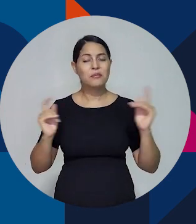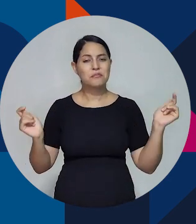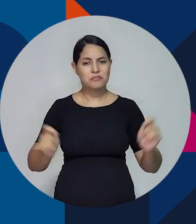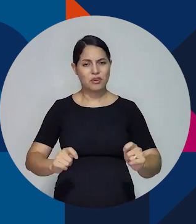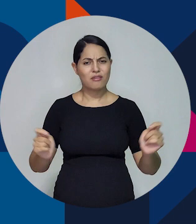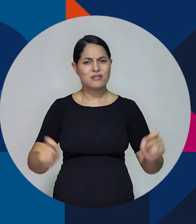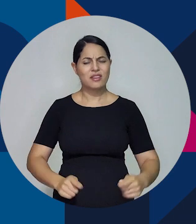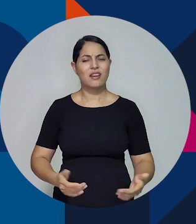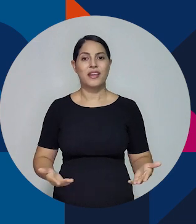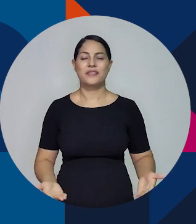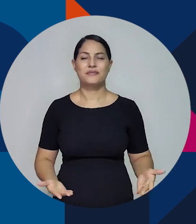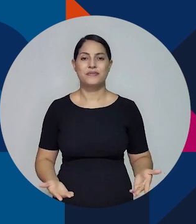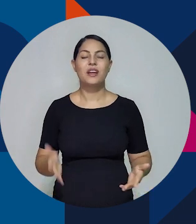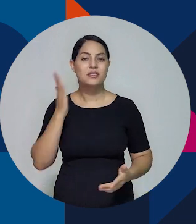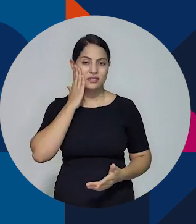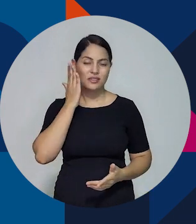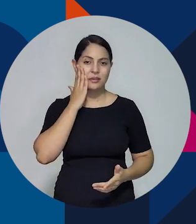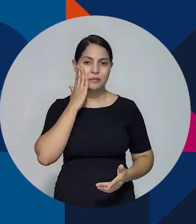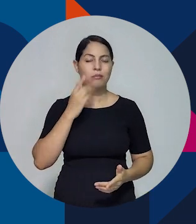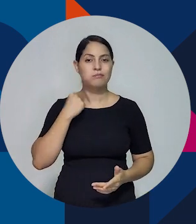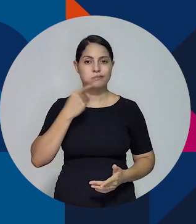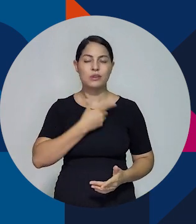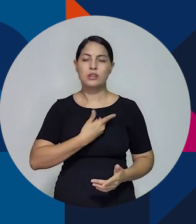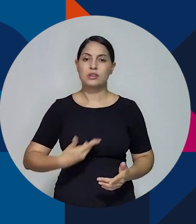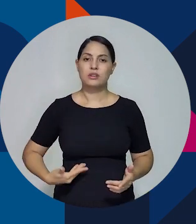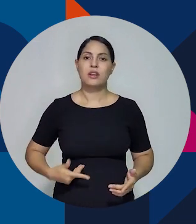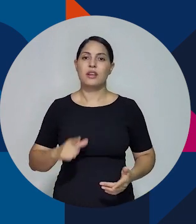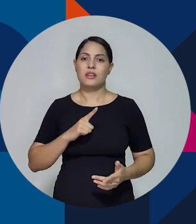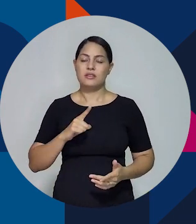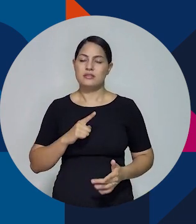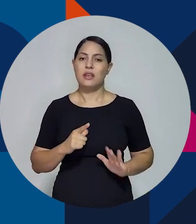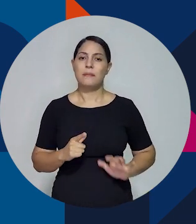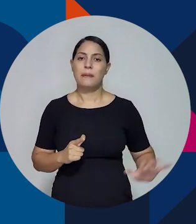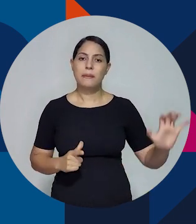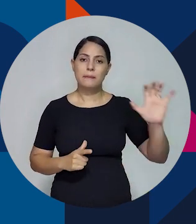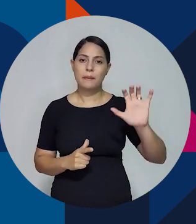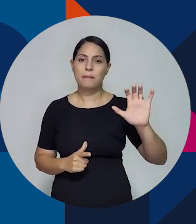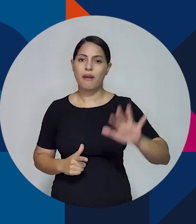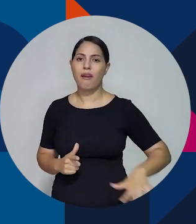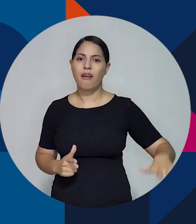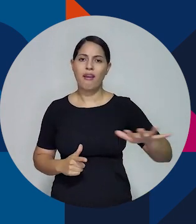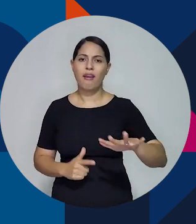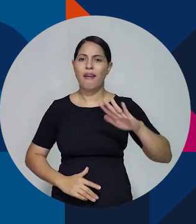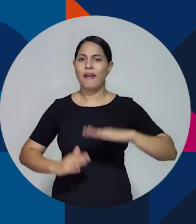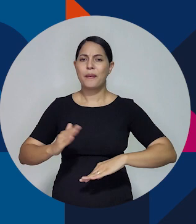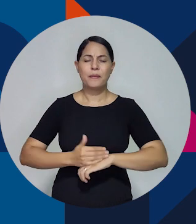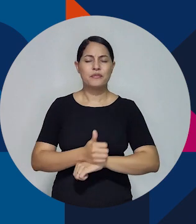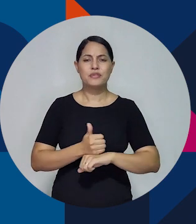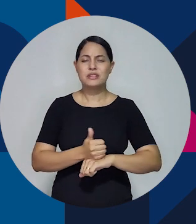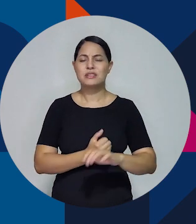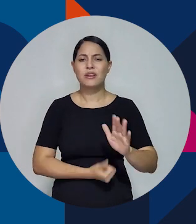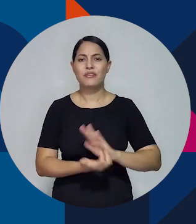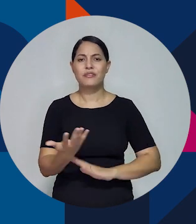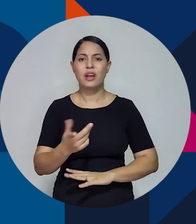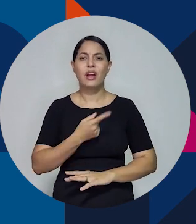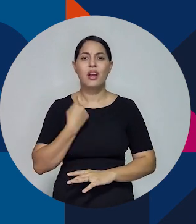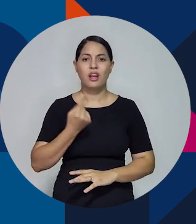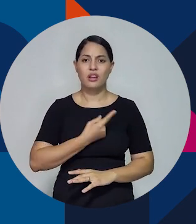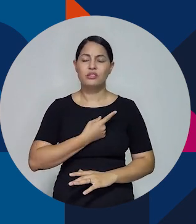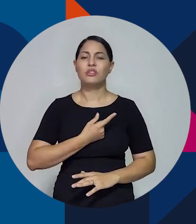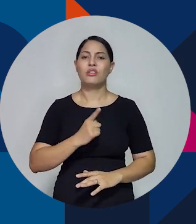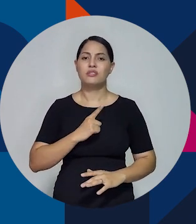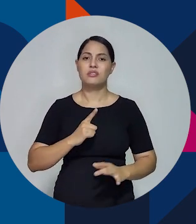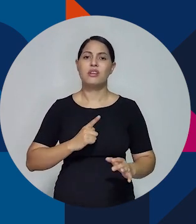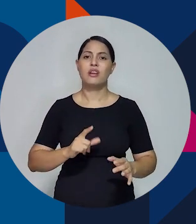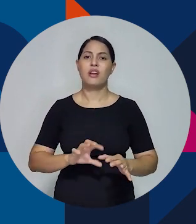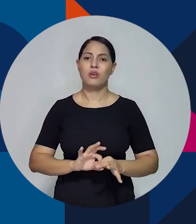igualitária. Sabemos que a atuação integrada dos advogados públicos por meio das entidades de classes e das diversas carreiras tem sido